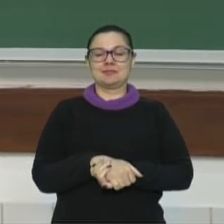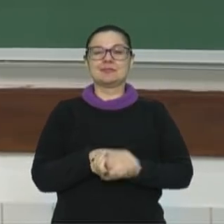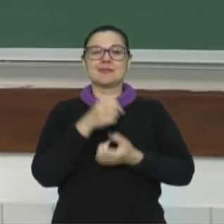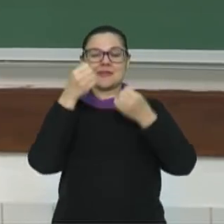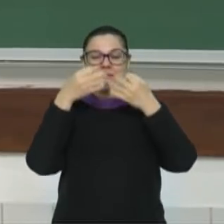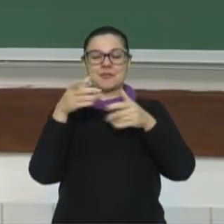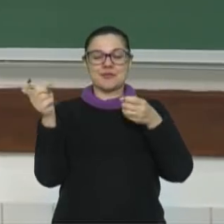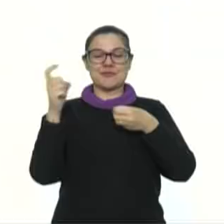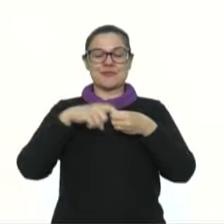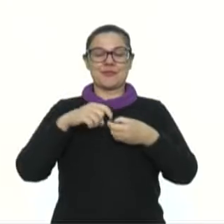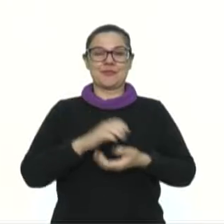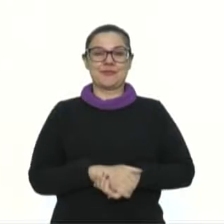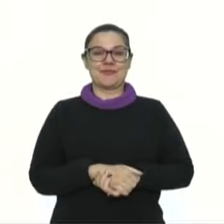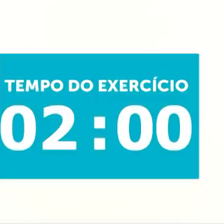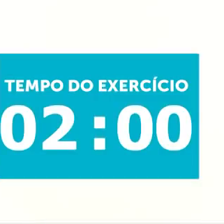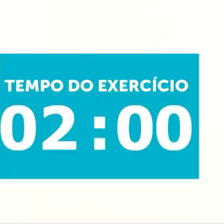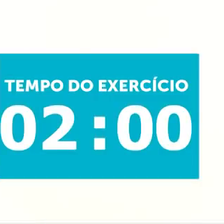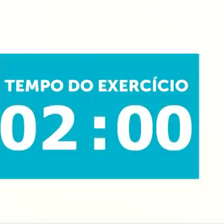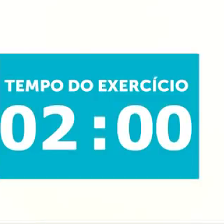comentadinha aí e eu já volto.